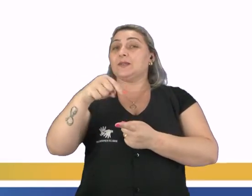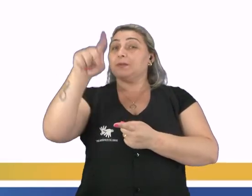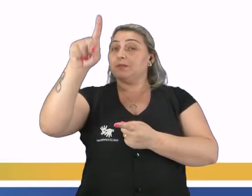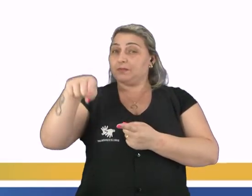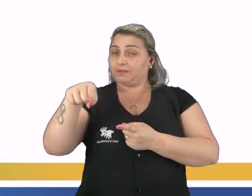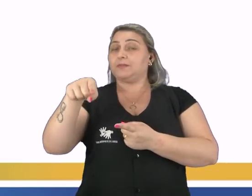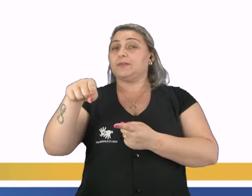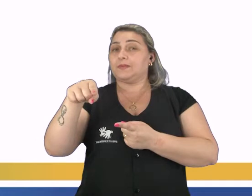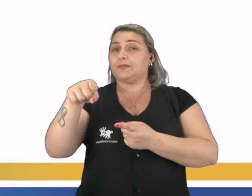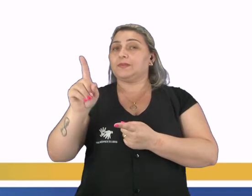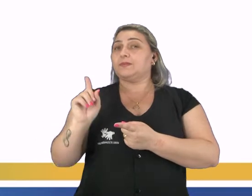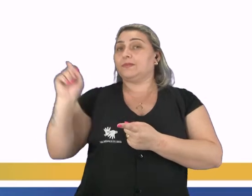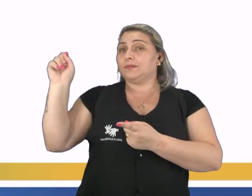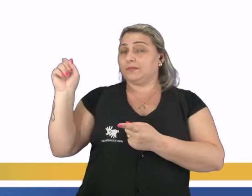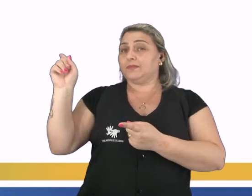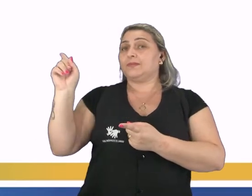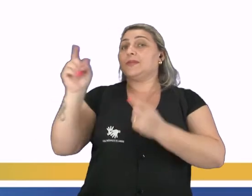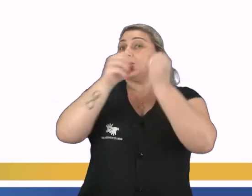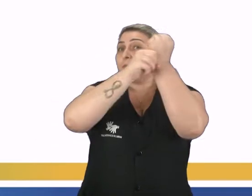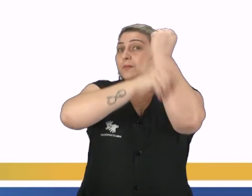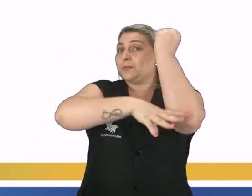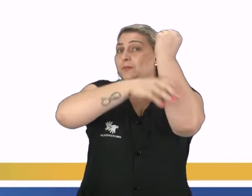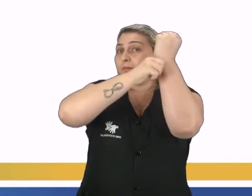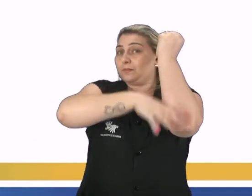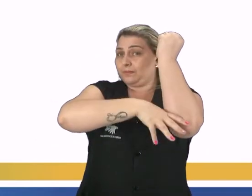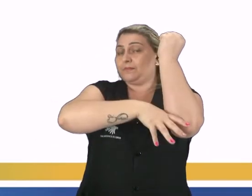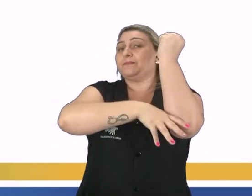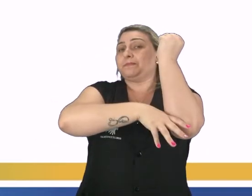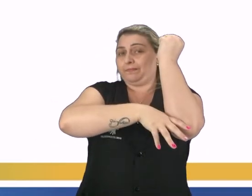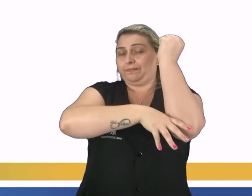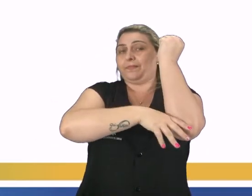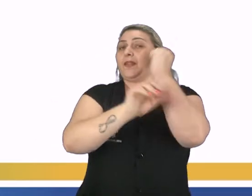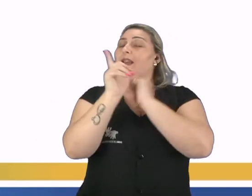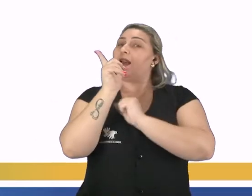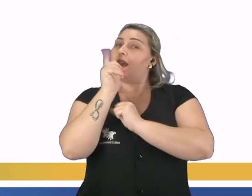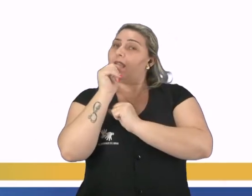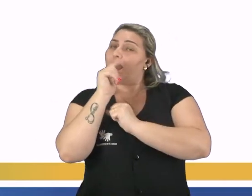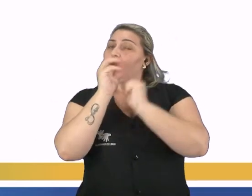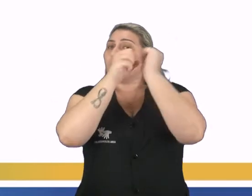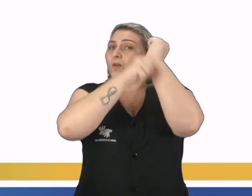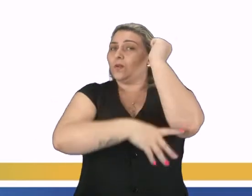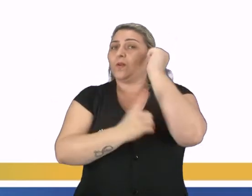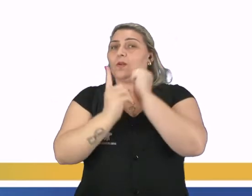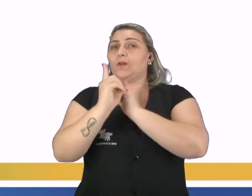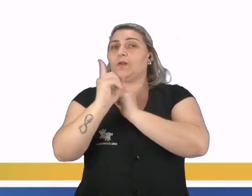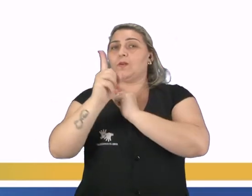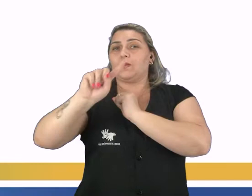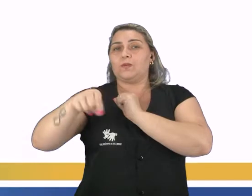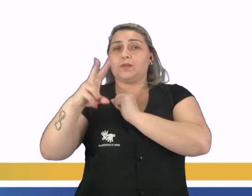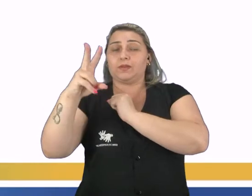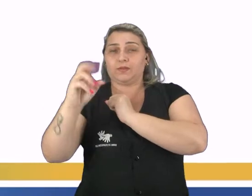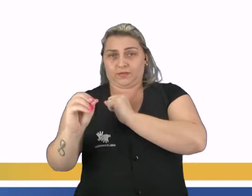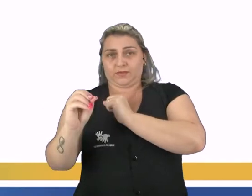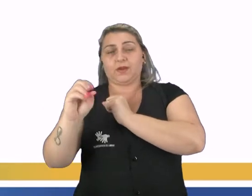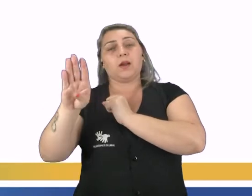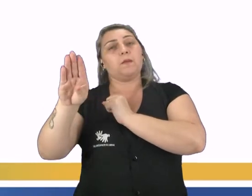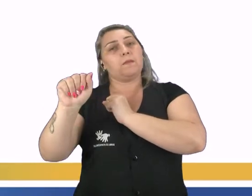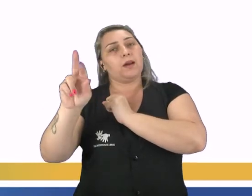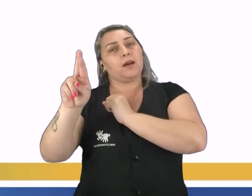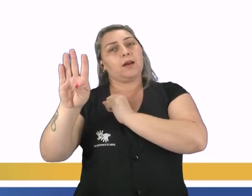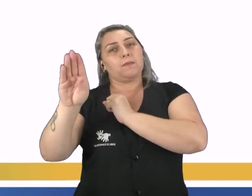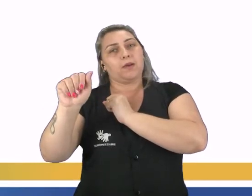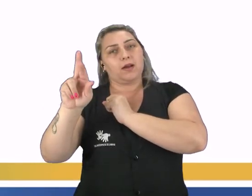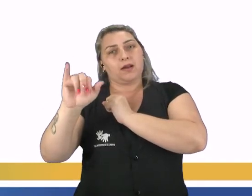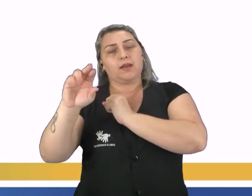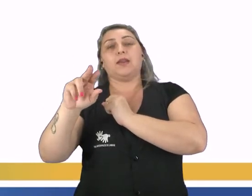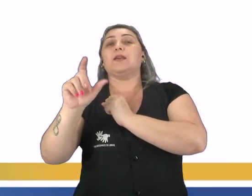acento. Da forma como está escrito, se lê cocô. Então, água de cocô, 1,50. Isso se trata de um